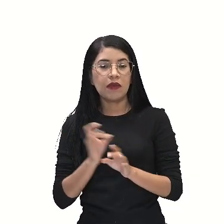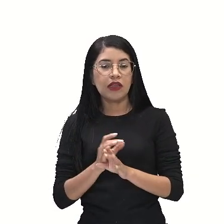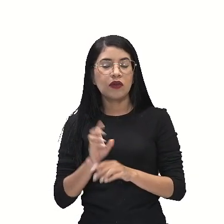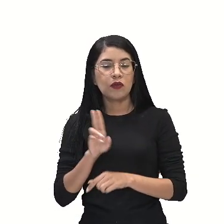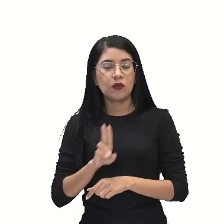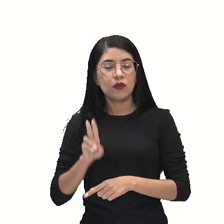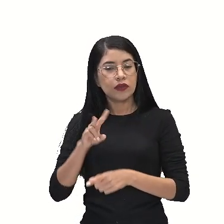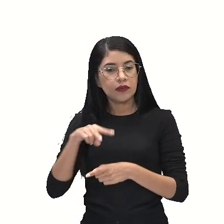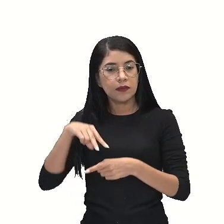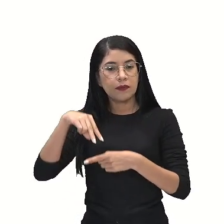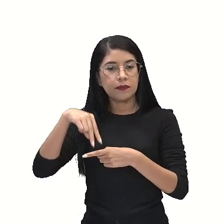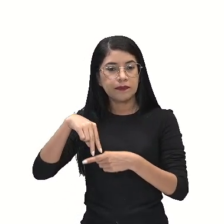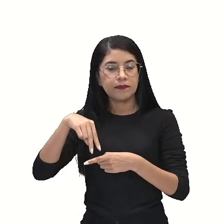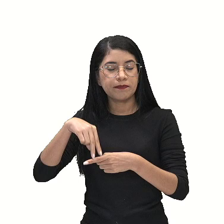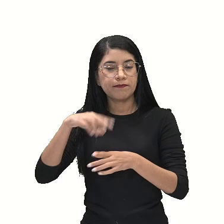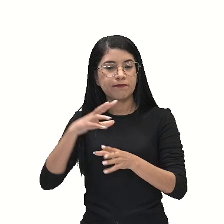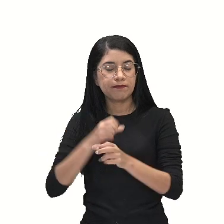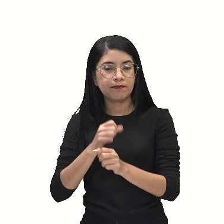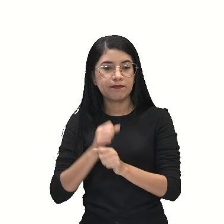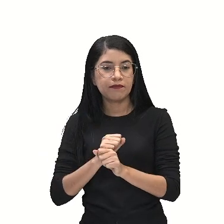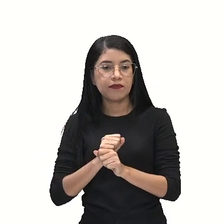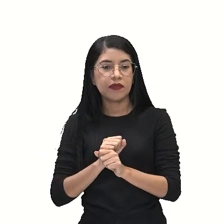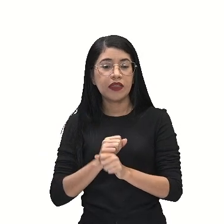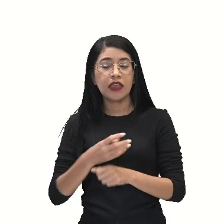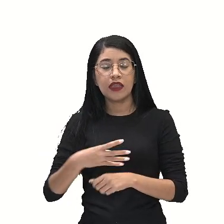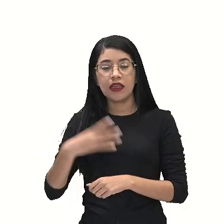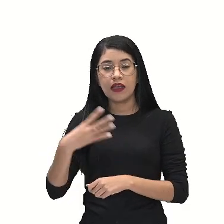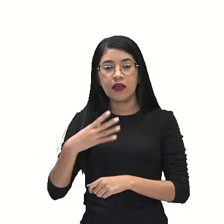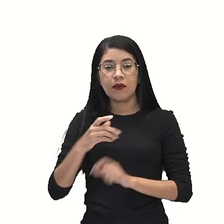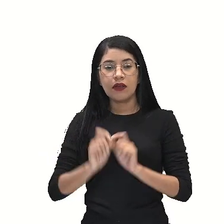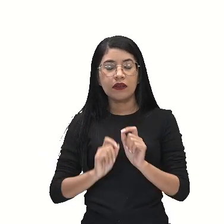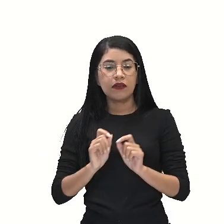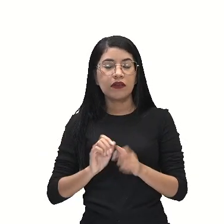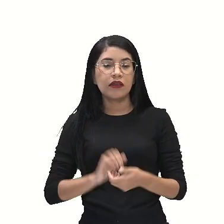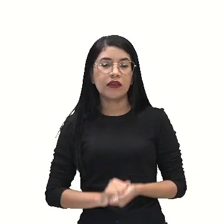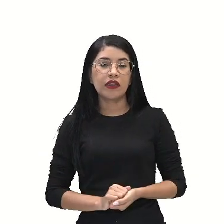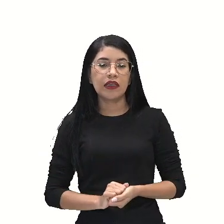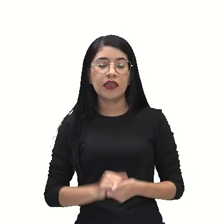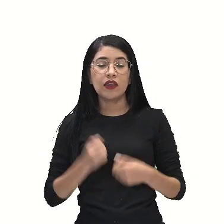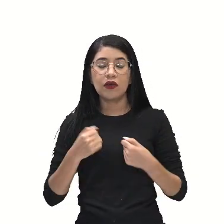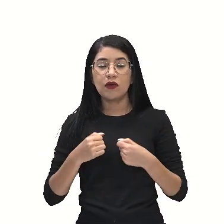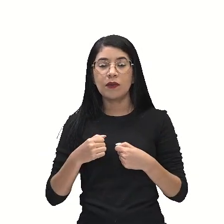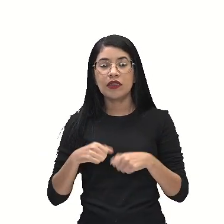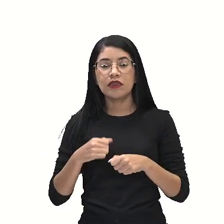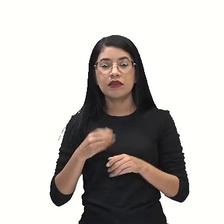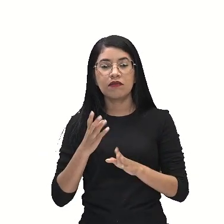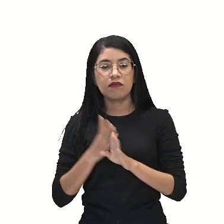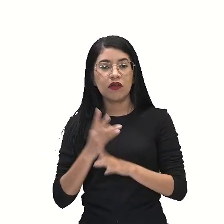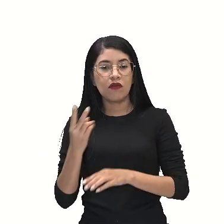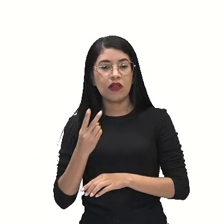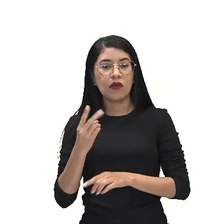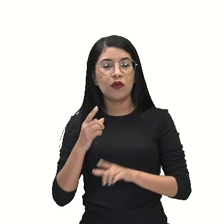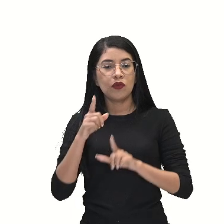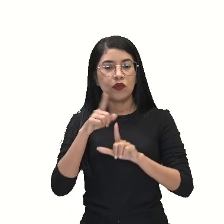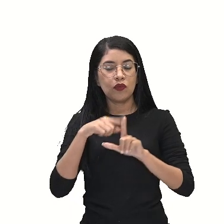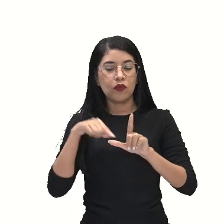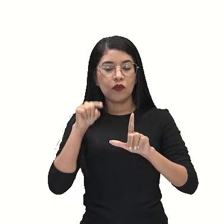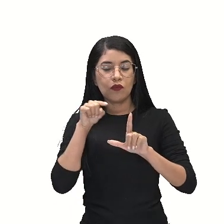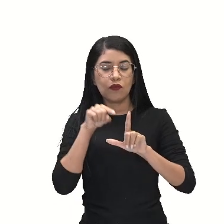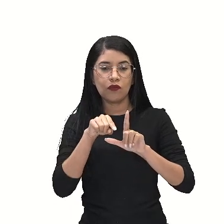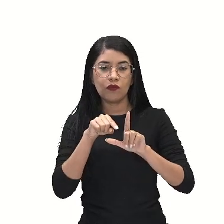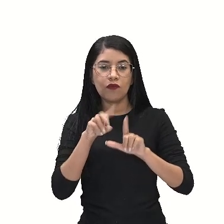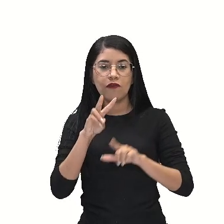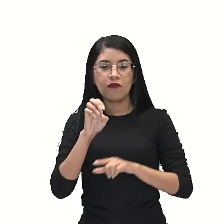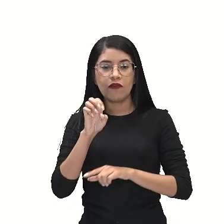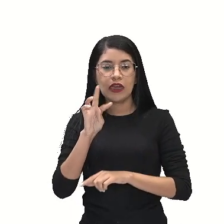Bhaskara. E, por fim, né, eu vou determinar o vértice. Tá bom? Vou determinar o